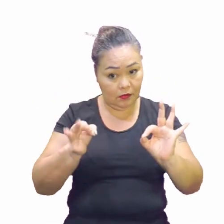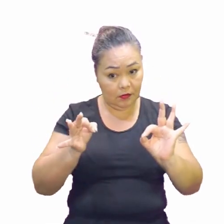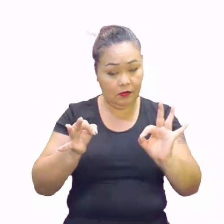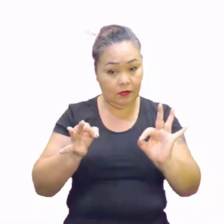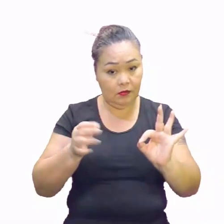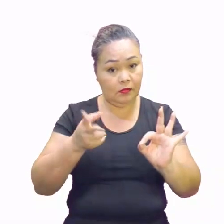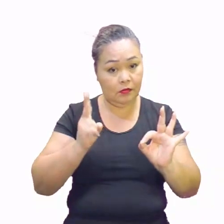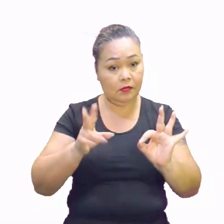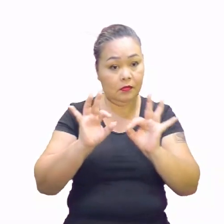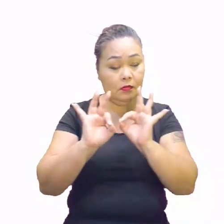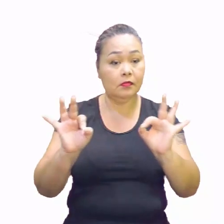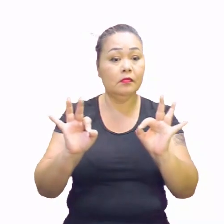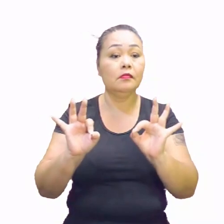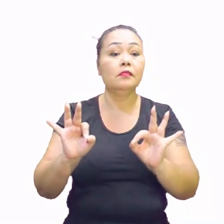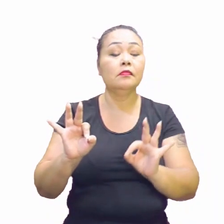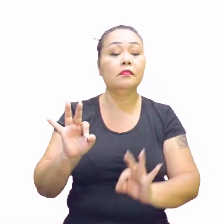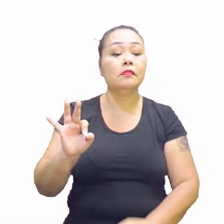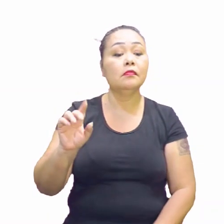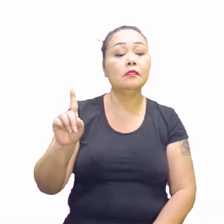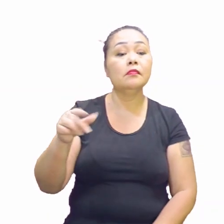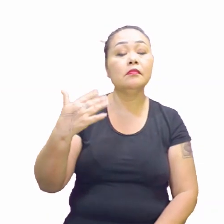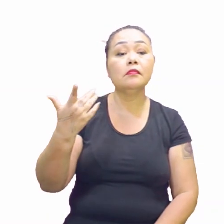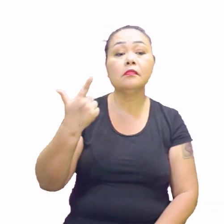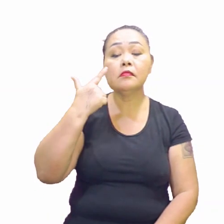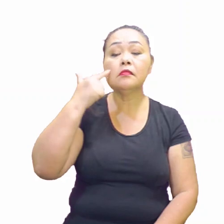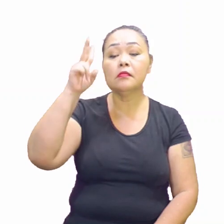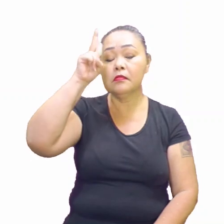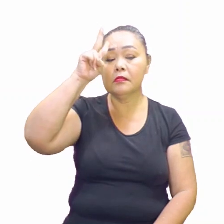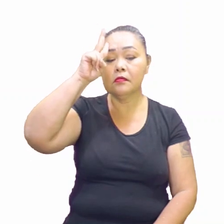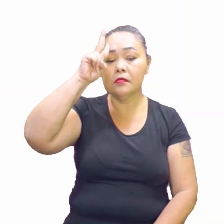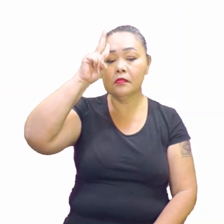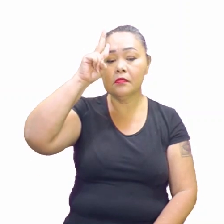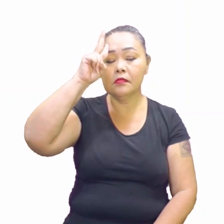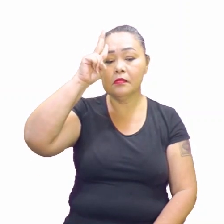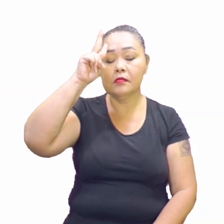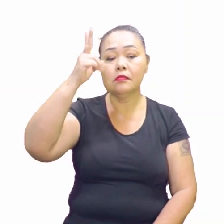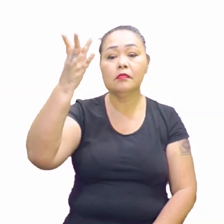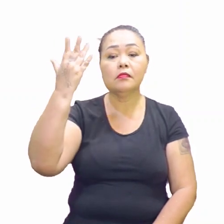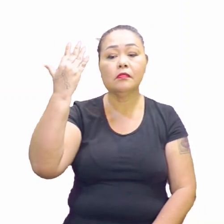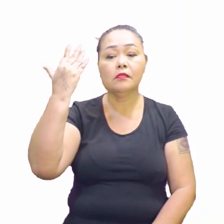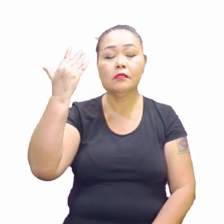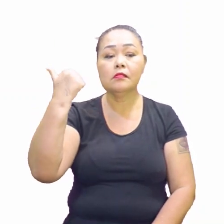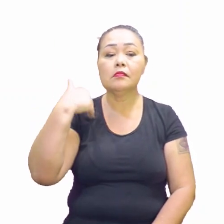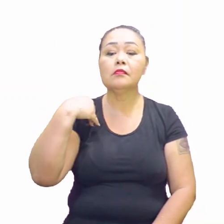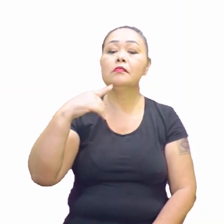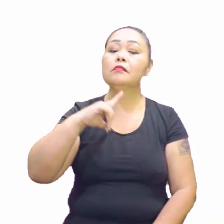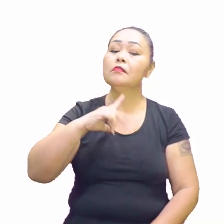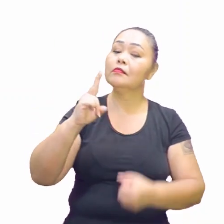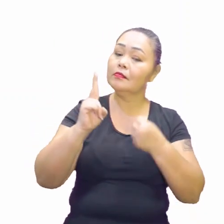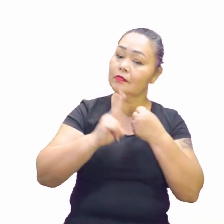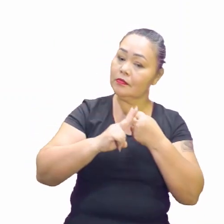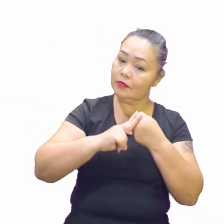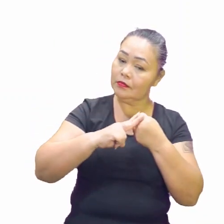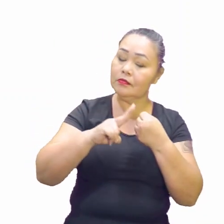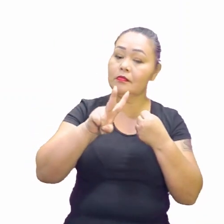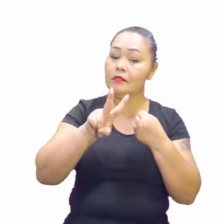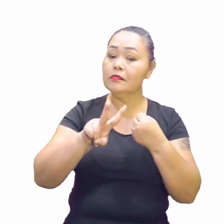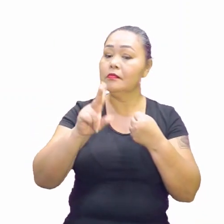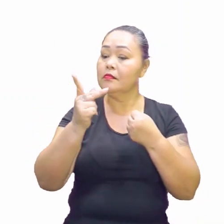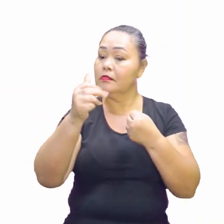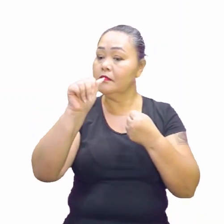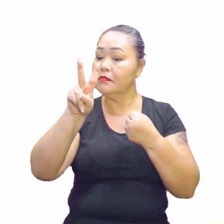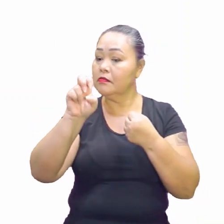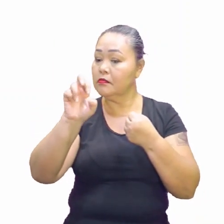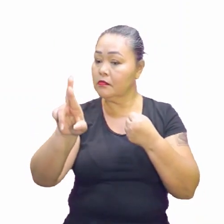que permanece correta. Então, você vai lembrar aqui da questão do verbo haver,